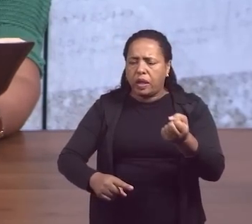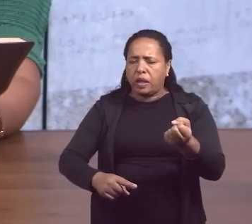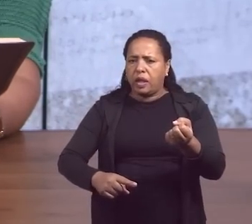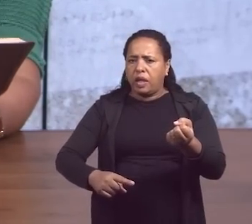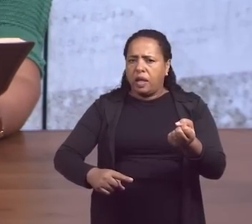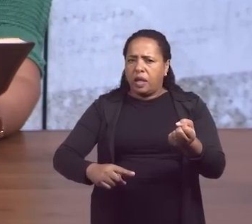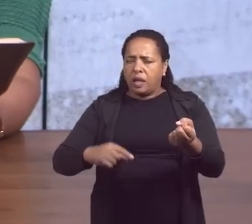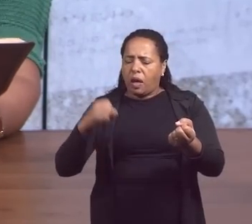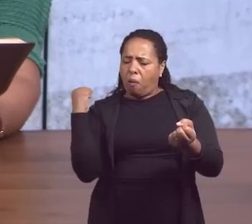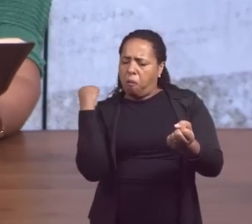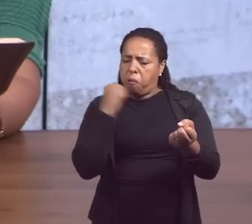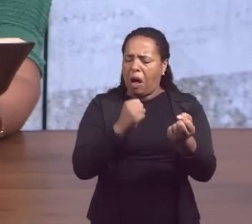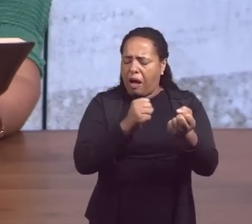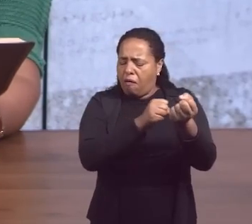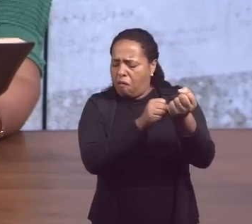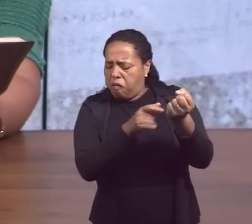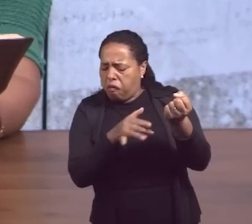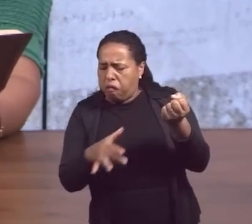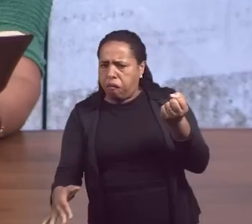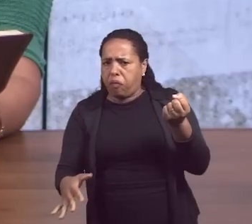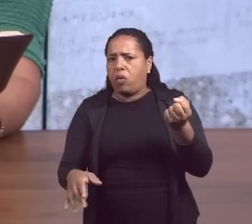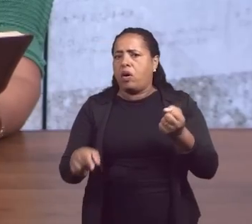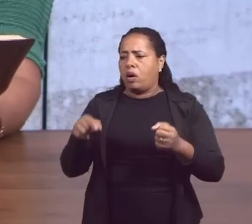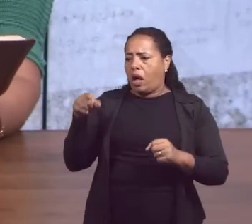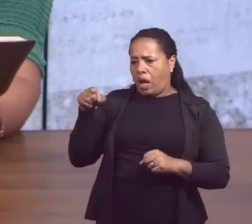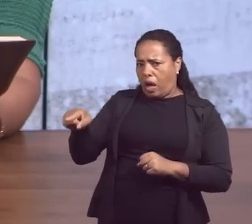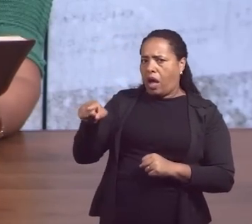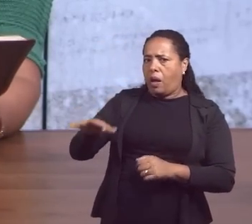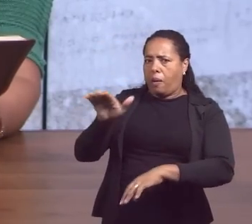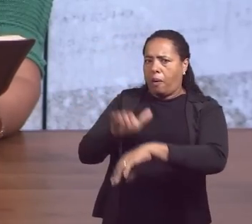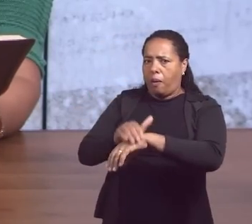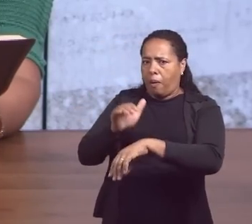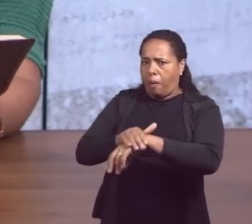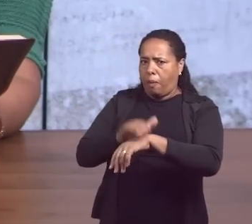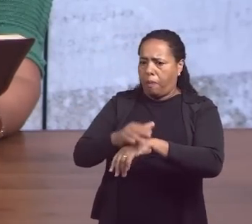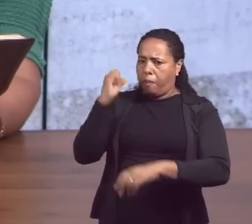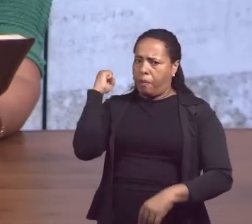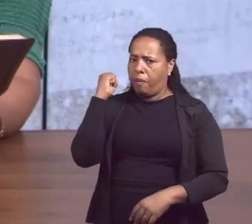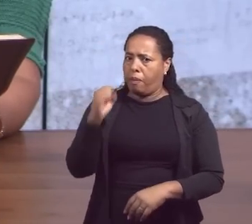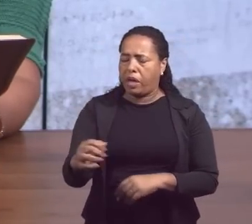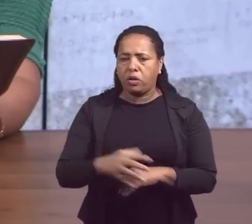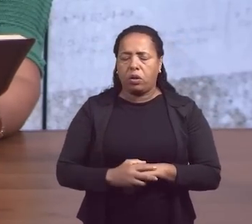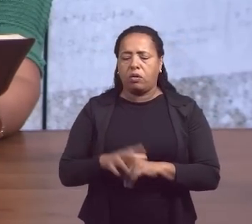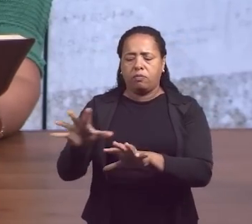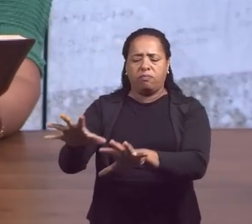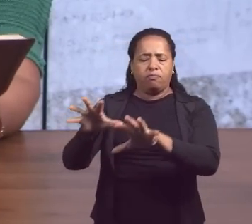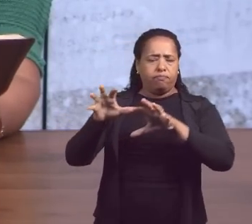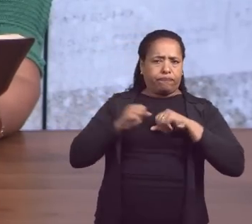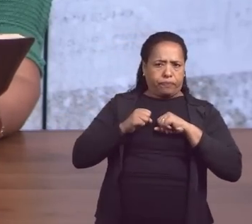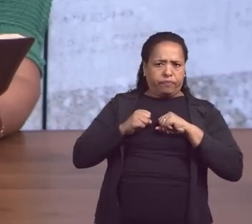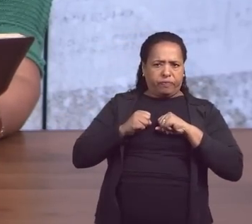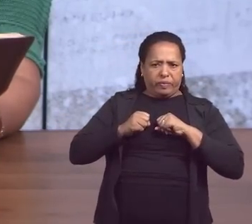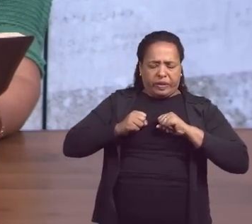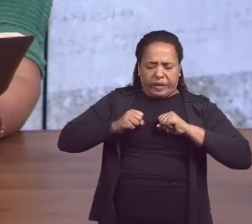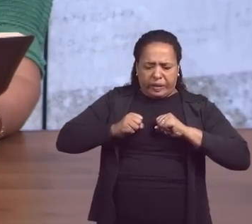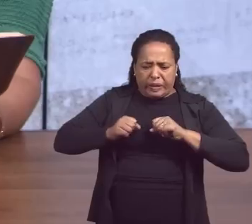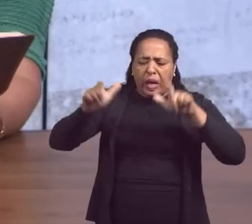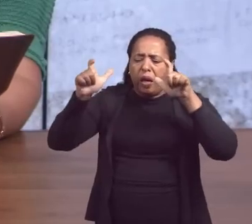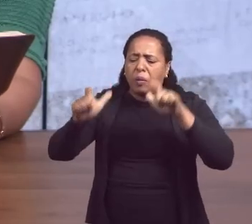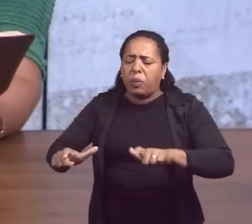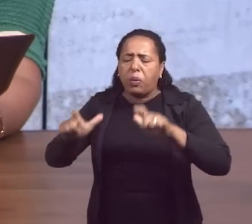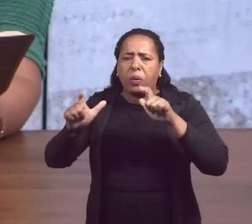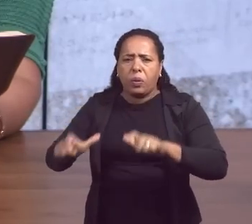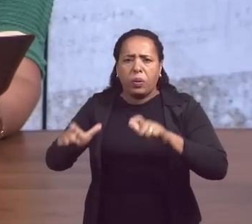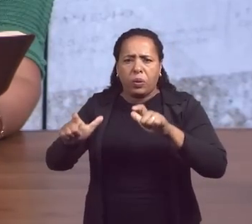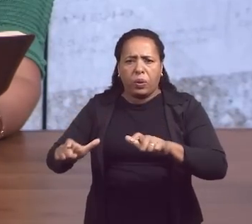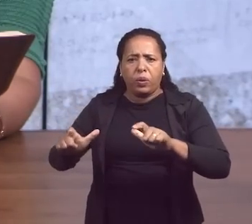nela, senão com o sangue daquele que o derramou. Não contaminareis, pois, a terra na qual